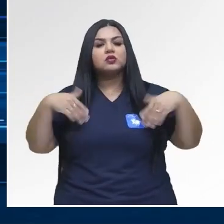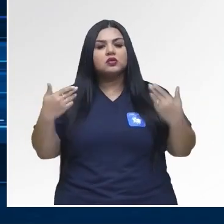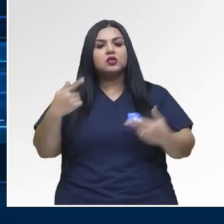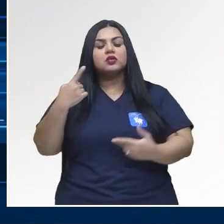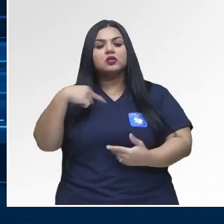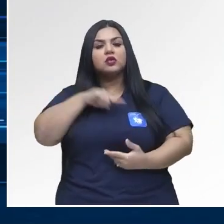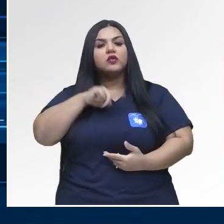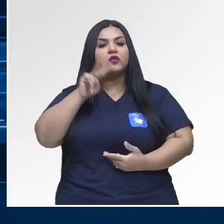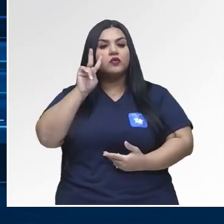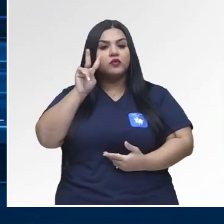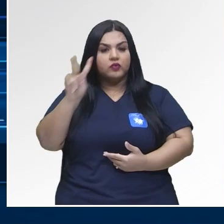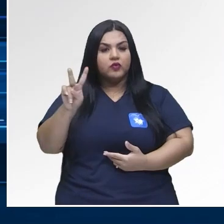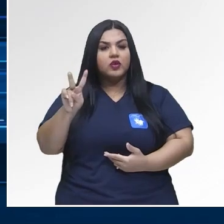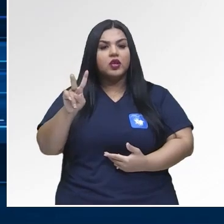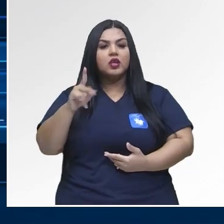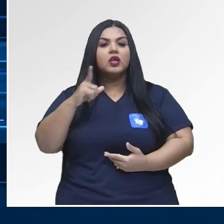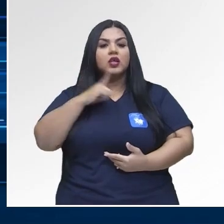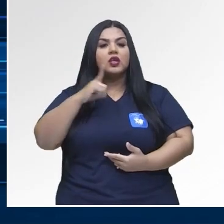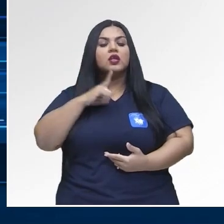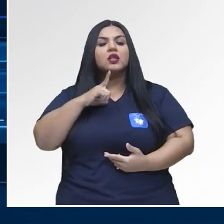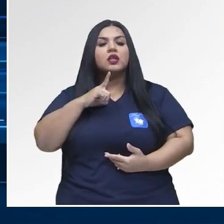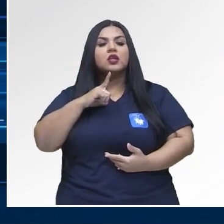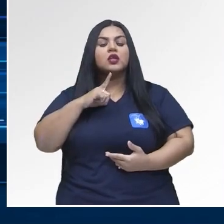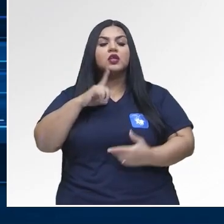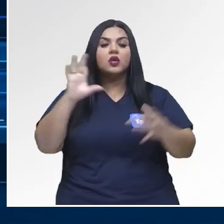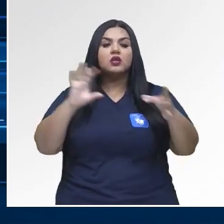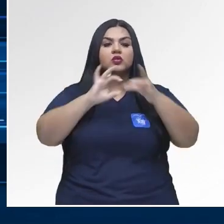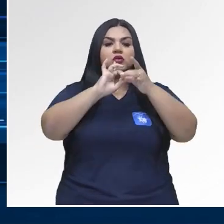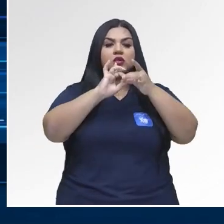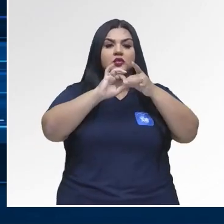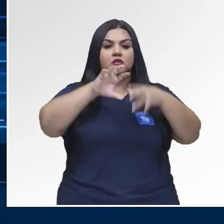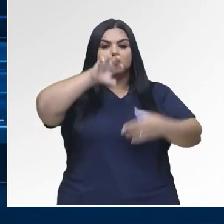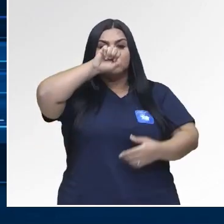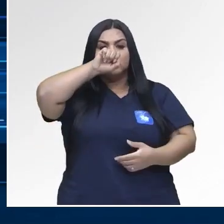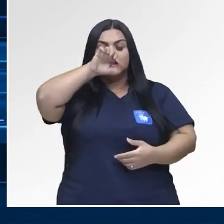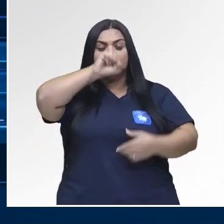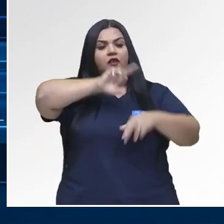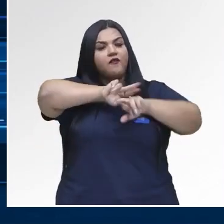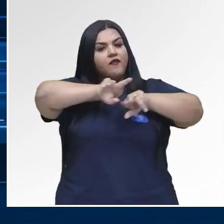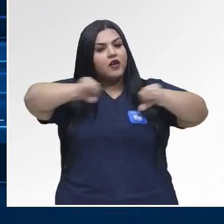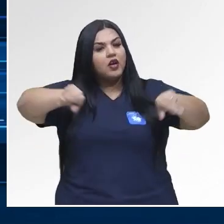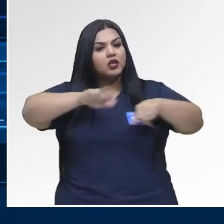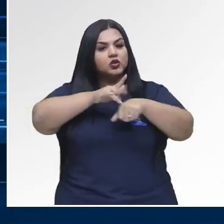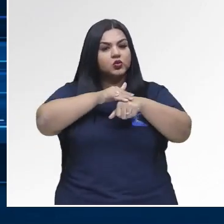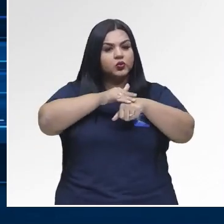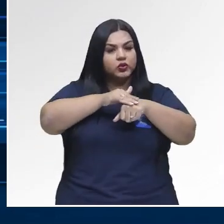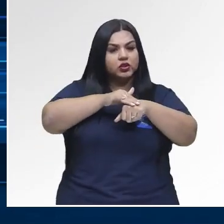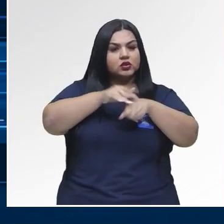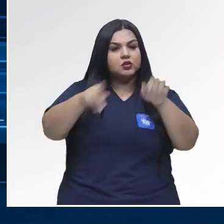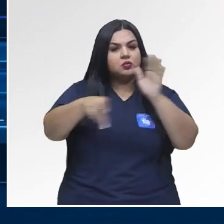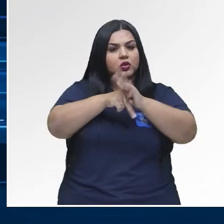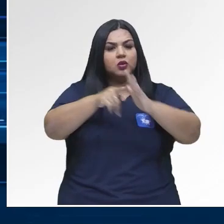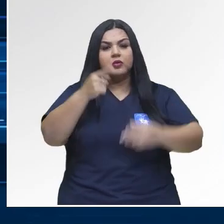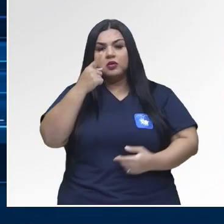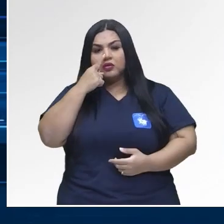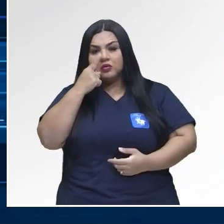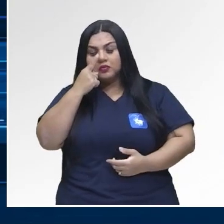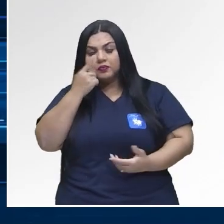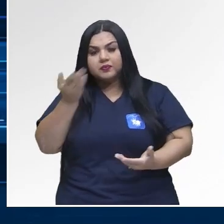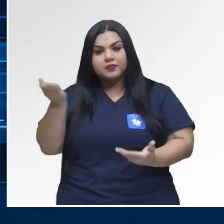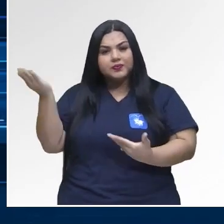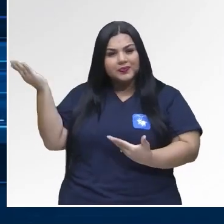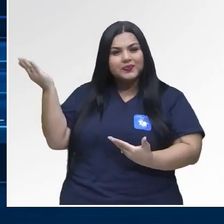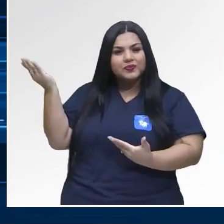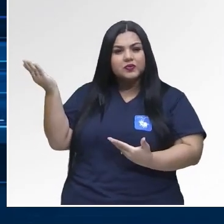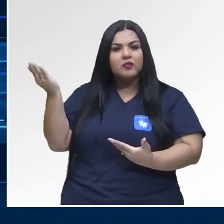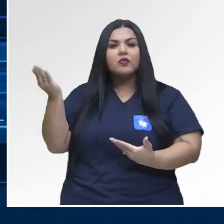vamos ter aí, associado ao nosso sistema respiratório, várias doenças respiratórias. Então, no mundo todo, as